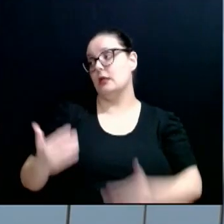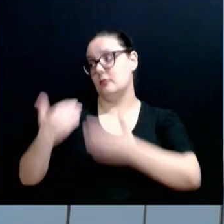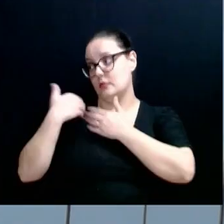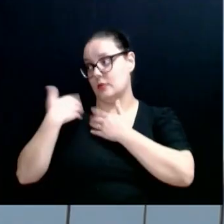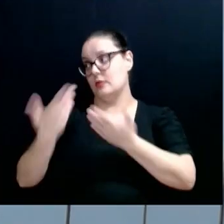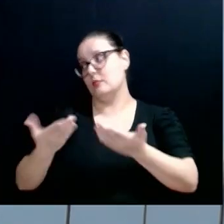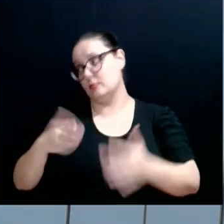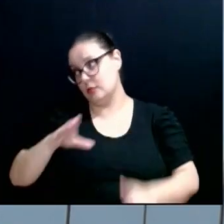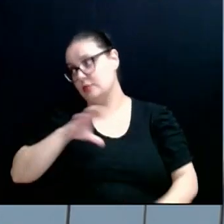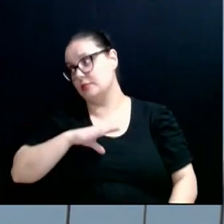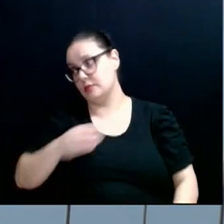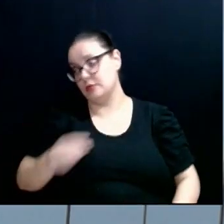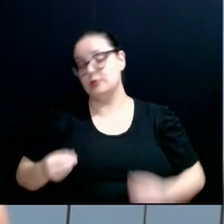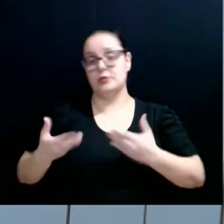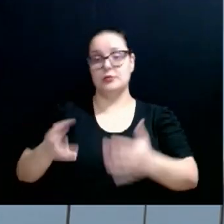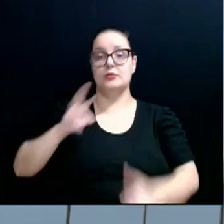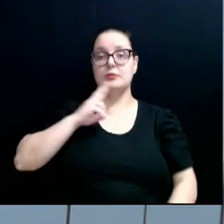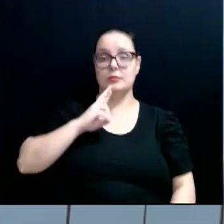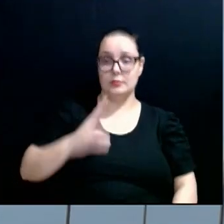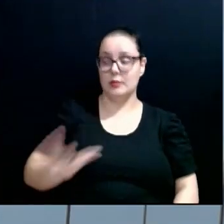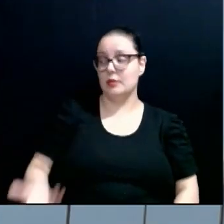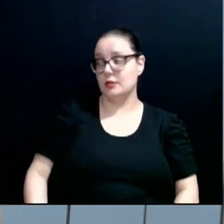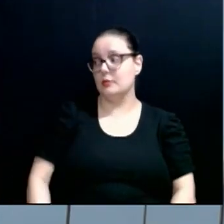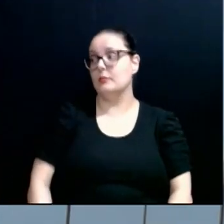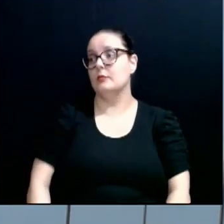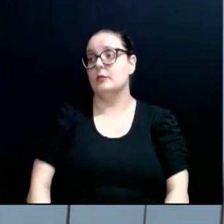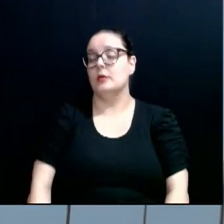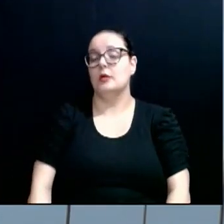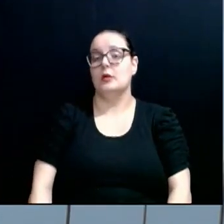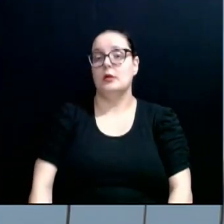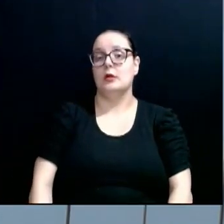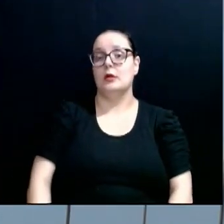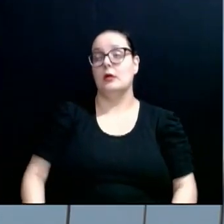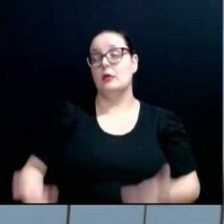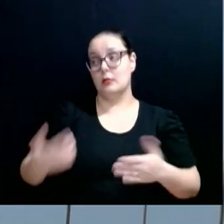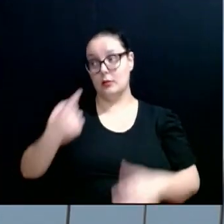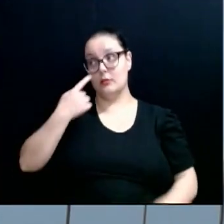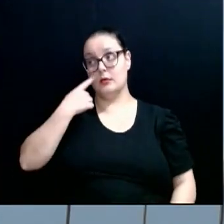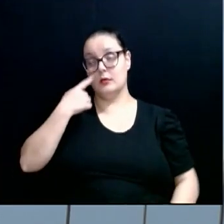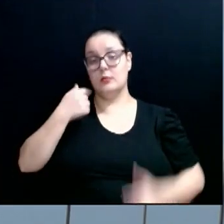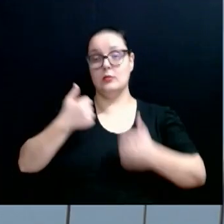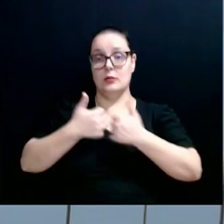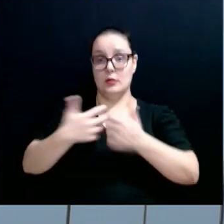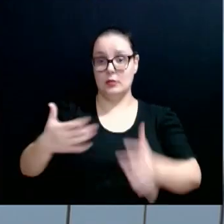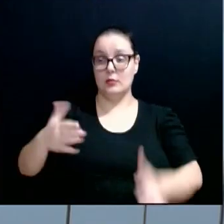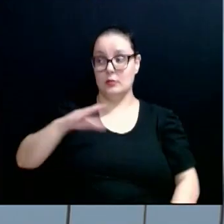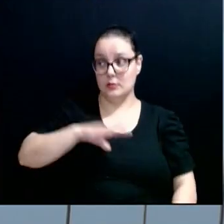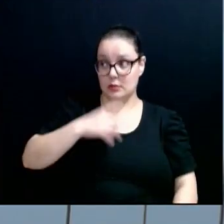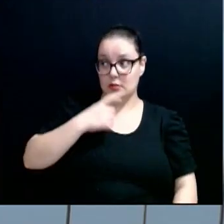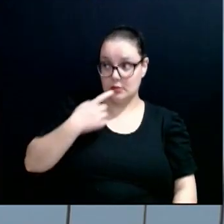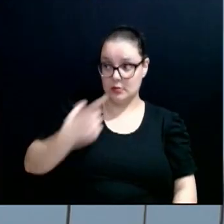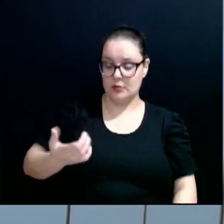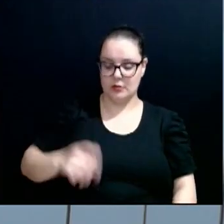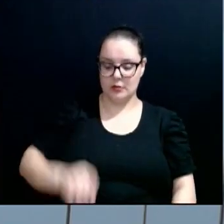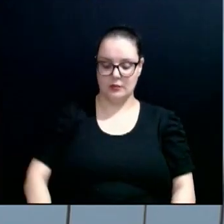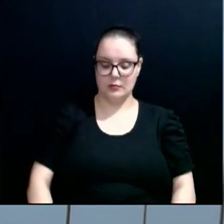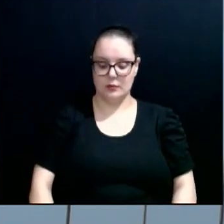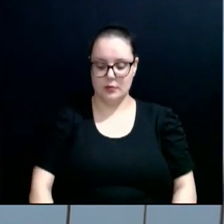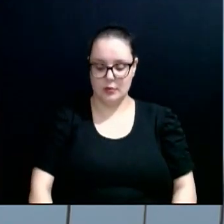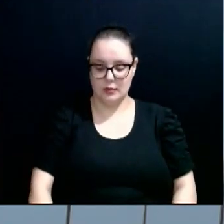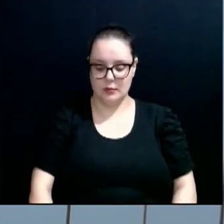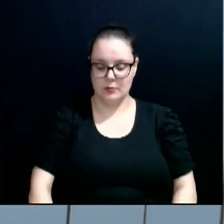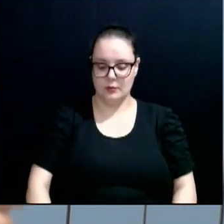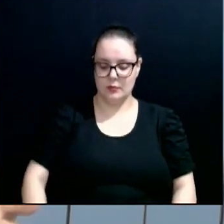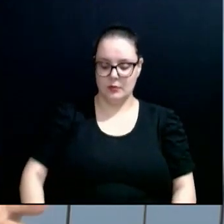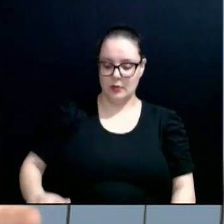uma resposta. Agora, vejamos que o transporte da cidade de Campinas, sendo um transporte com